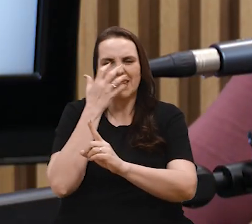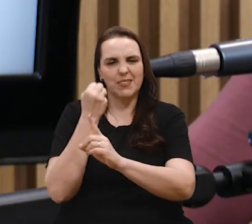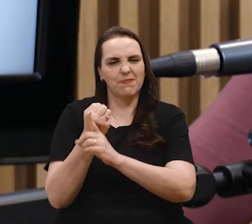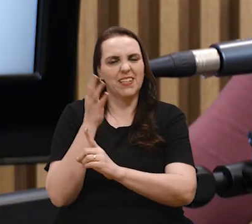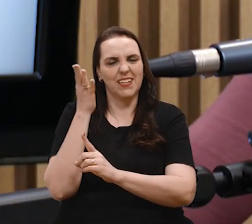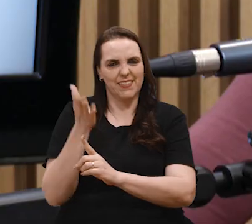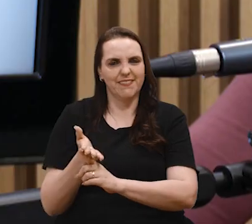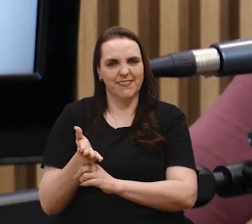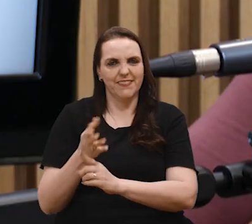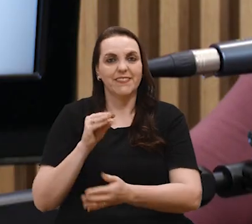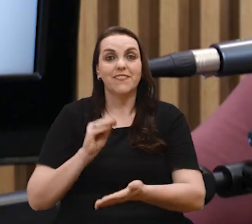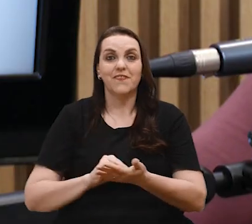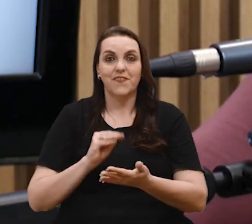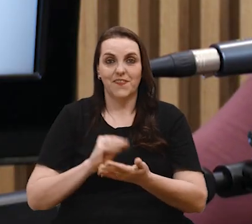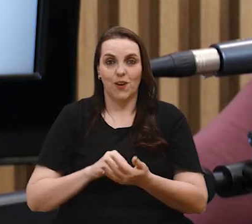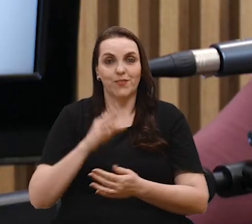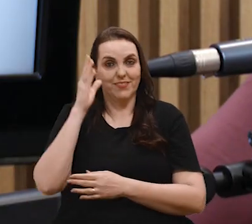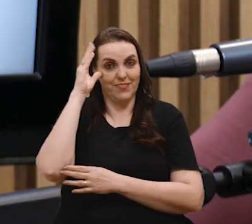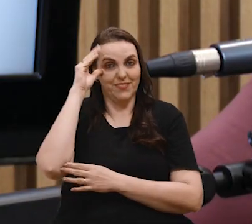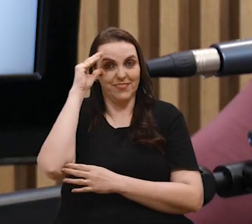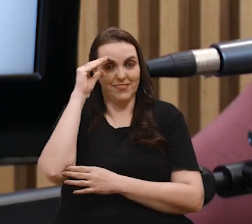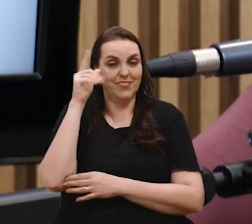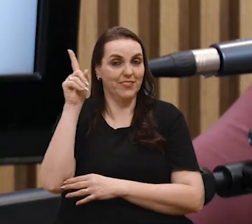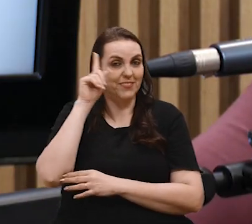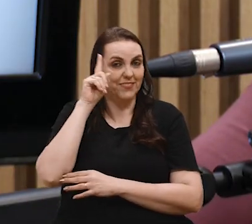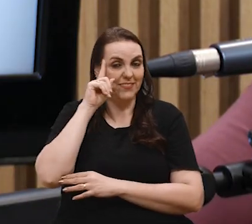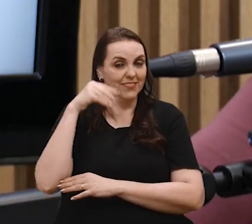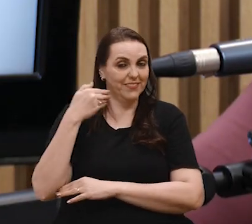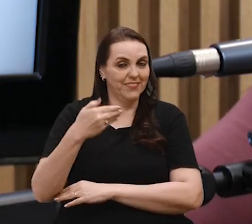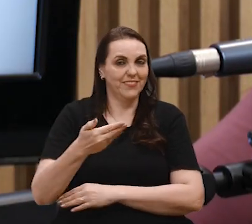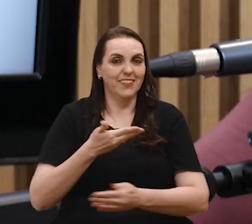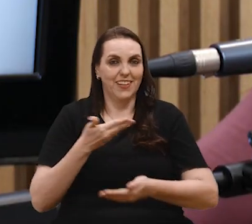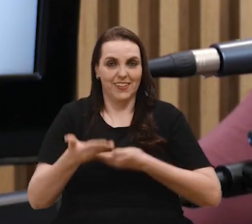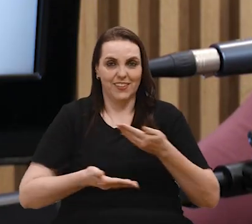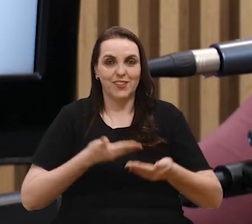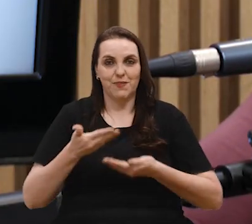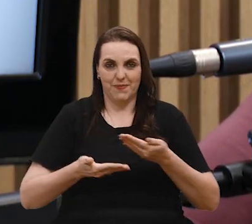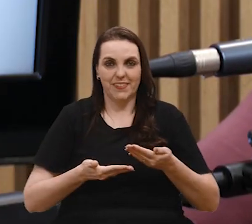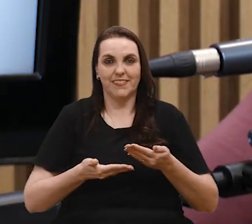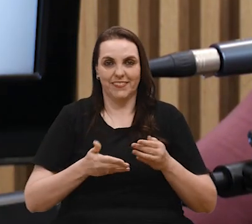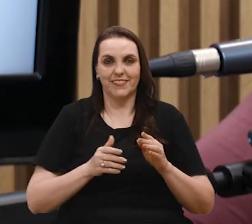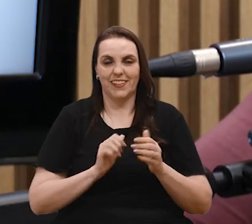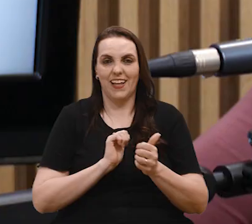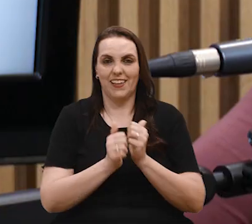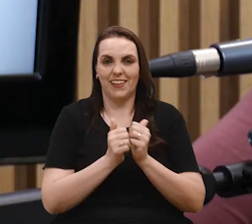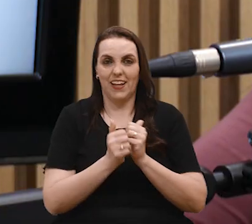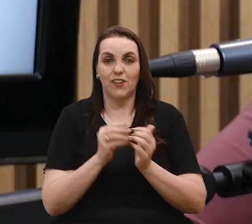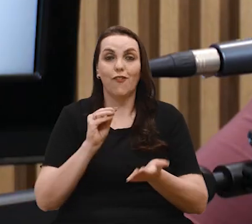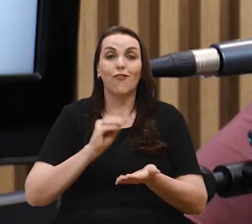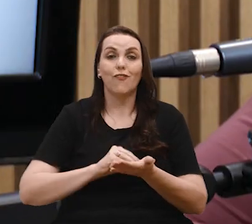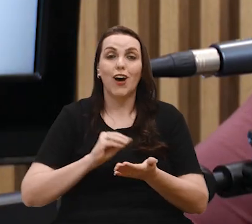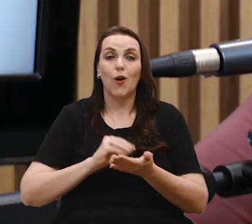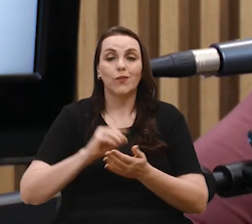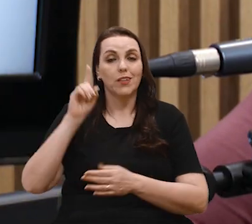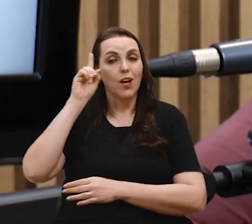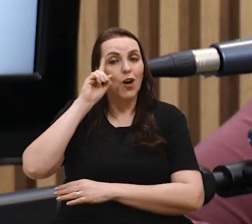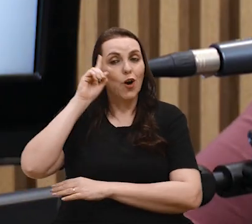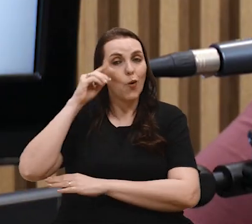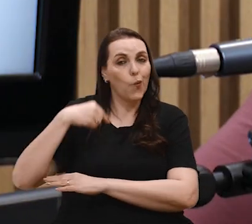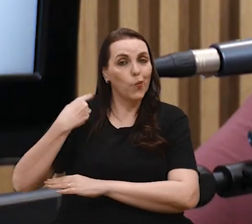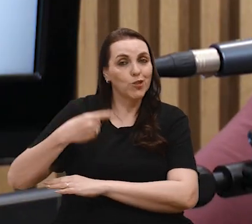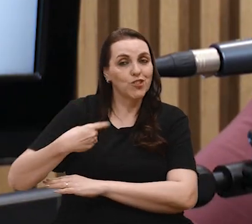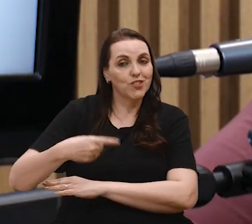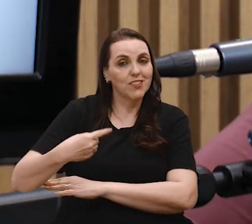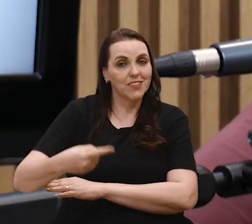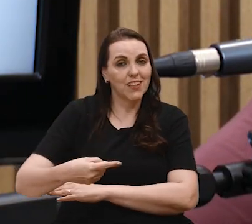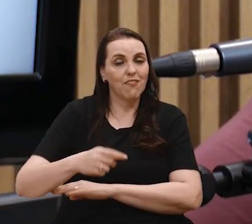o que falta muito, que eu observo assim, no meu dia a dia de atendimento desses atletas, é que falta muita rotina, falta muita força